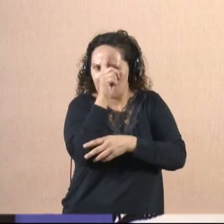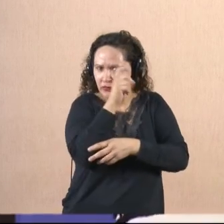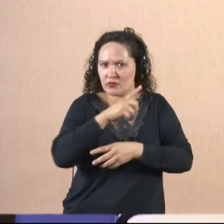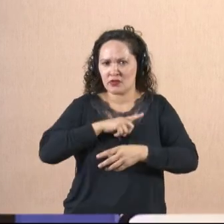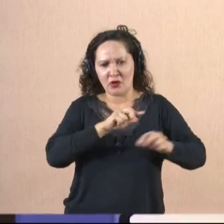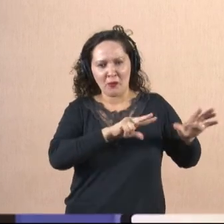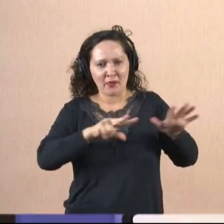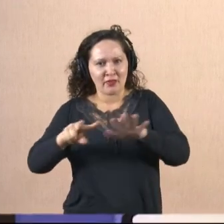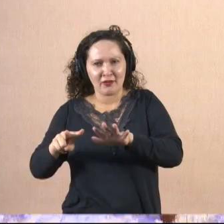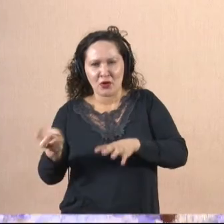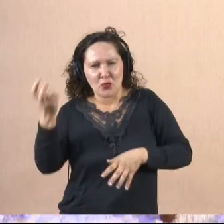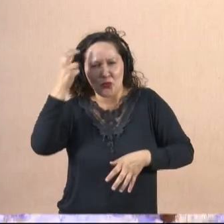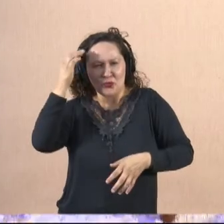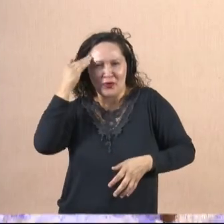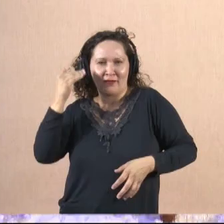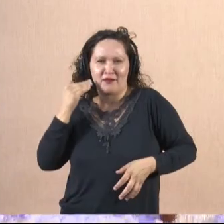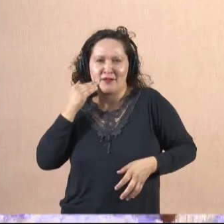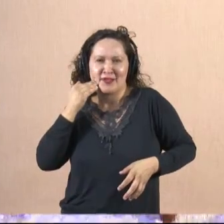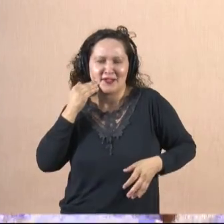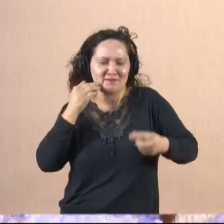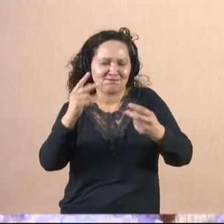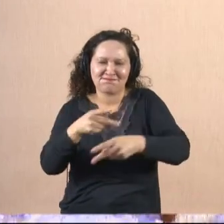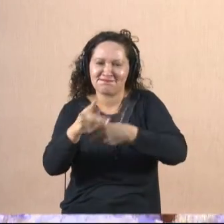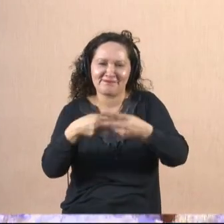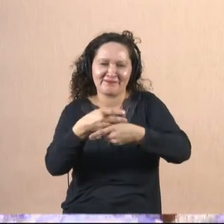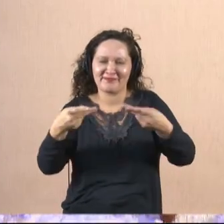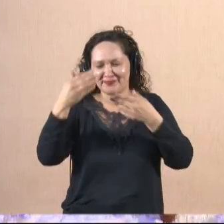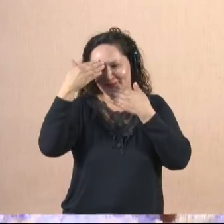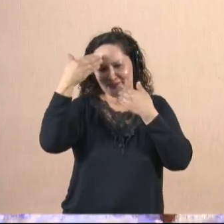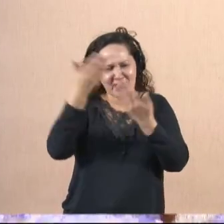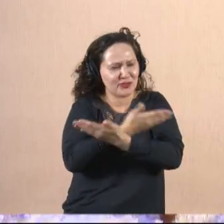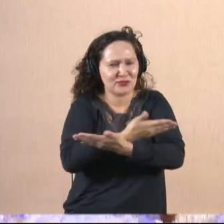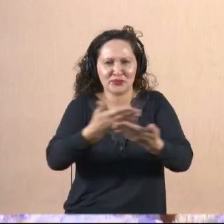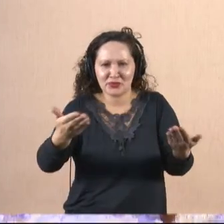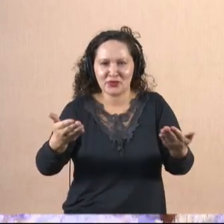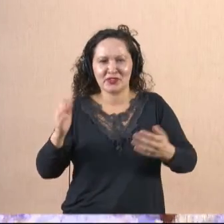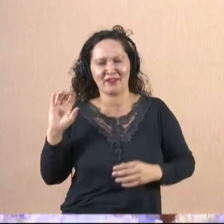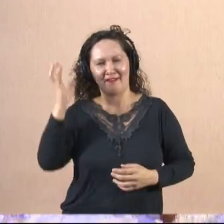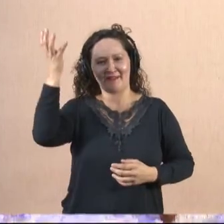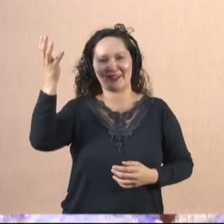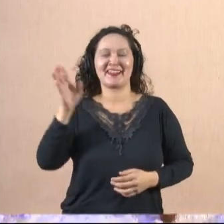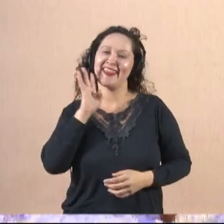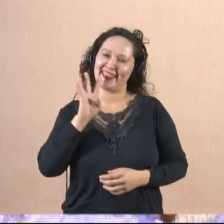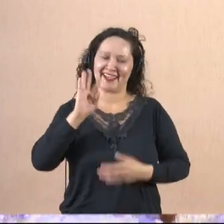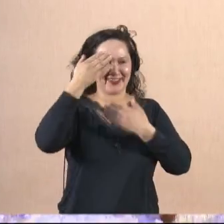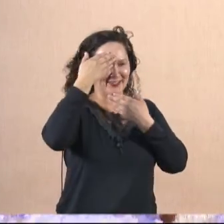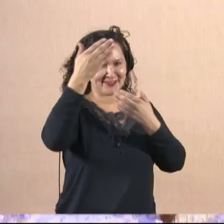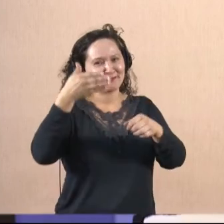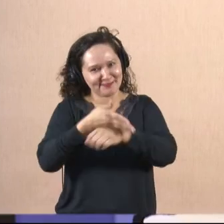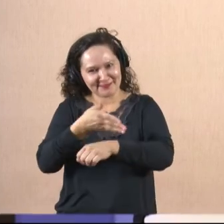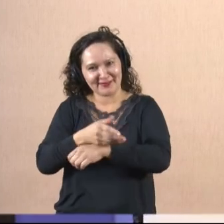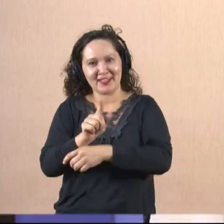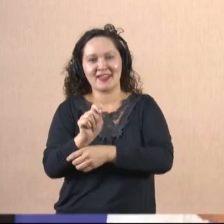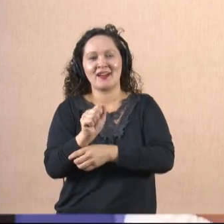ter uma semana assim sobre a cultura coreana é um presente obrigado a todos que estão fazendo isso acontecer muito legal obrigada